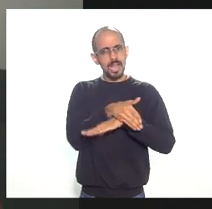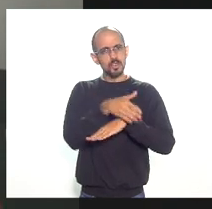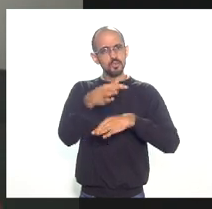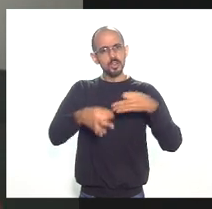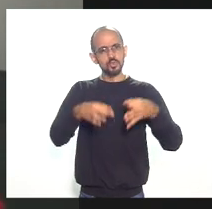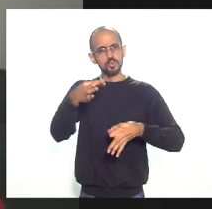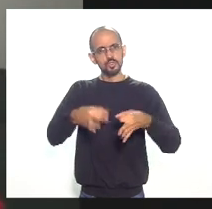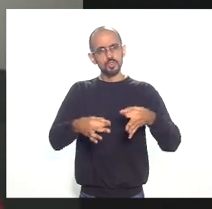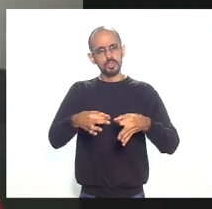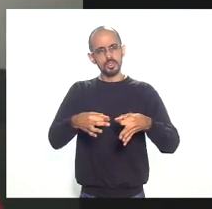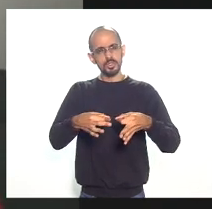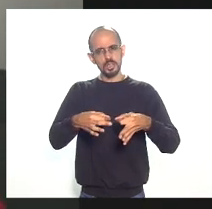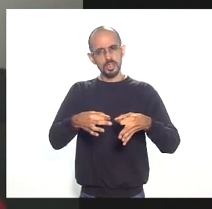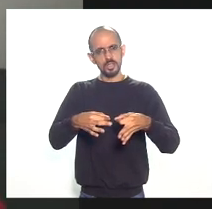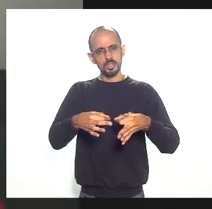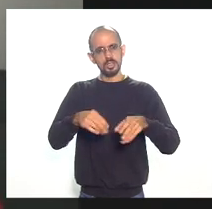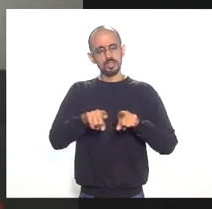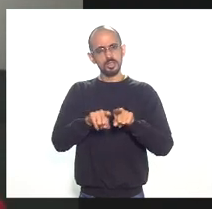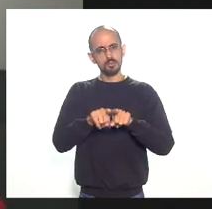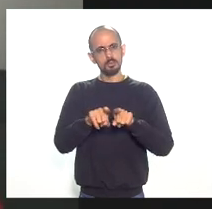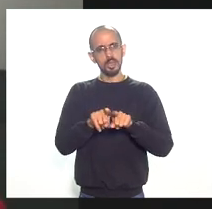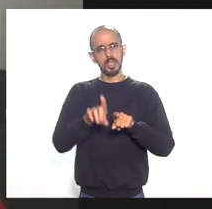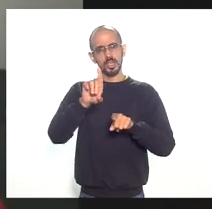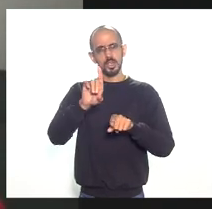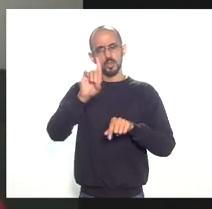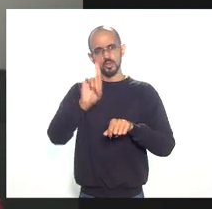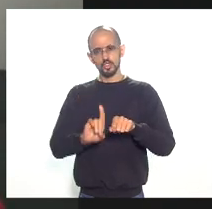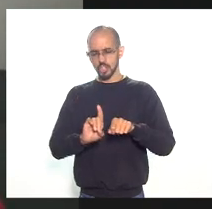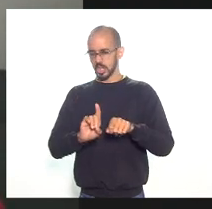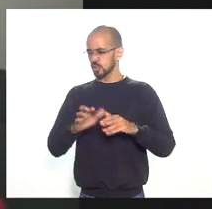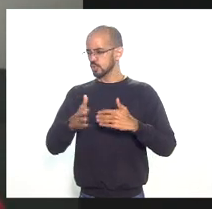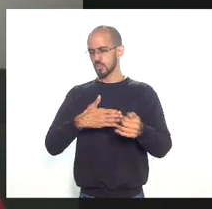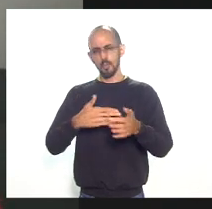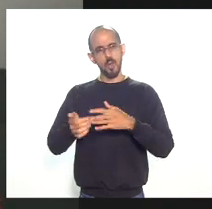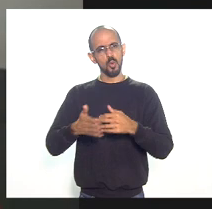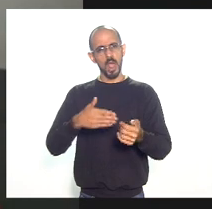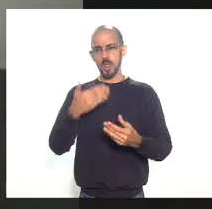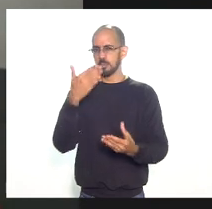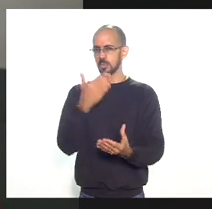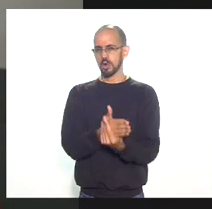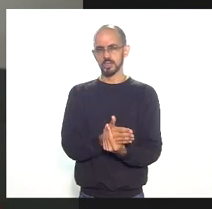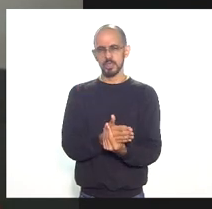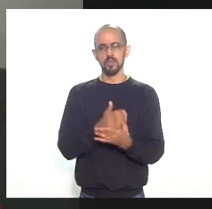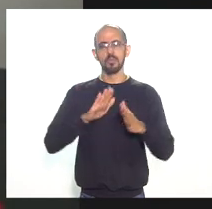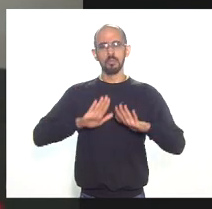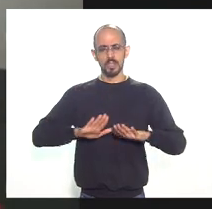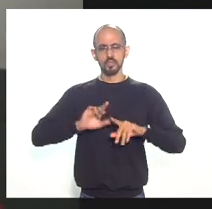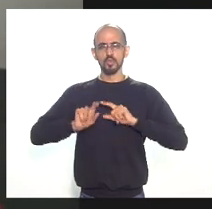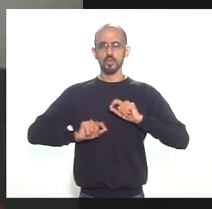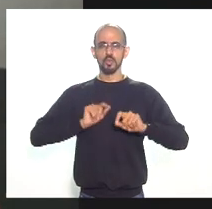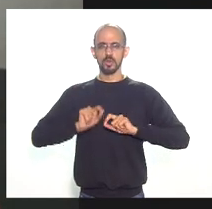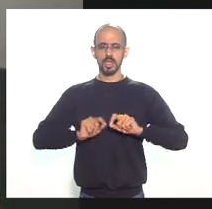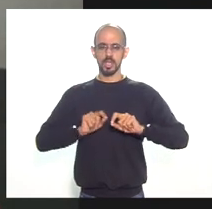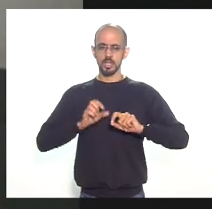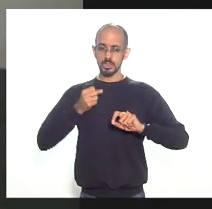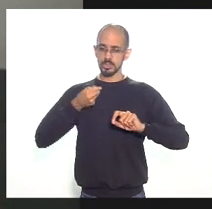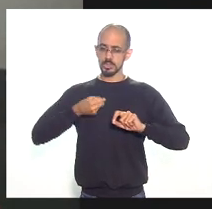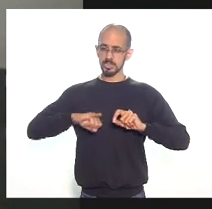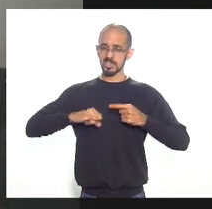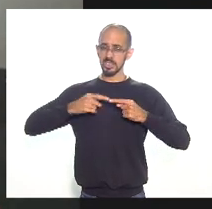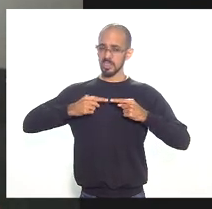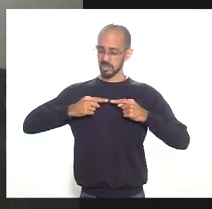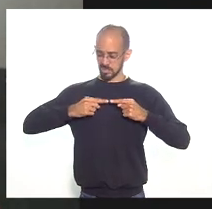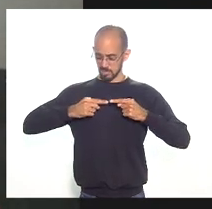acesso ao direito de promover qualquer ação, mas que, uma vez inviabilizado, senhor